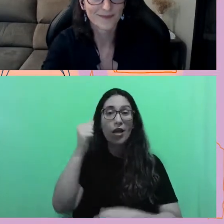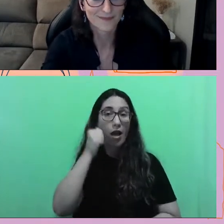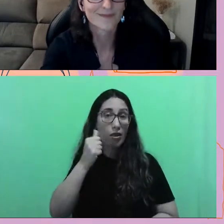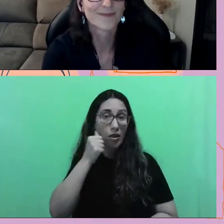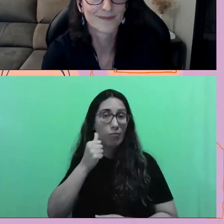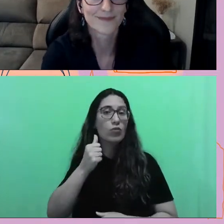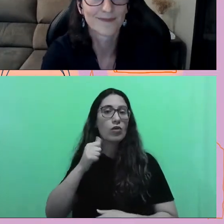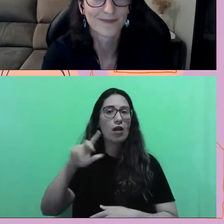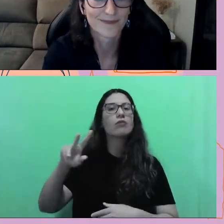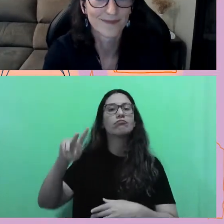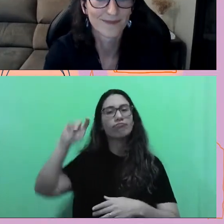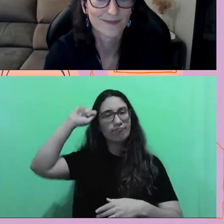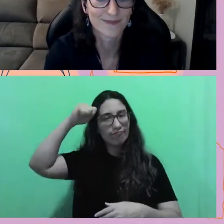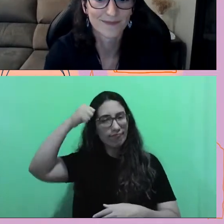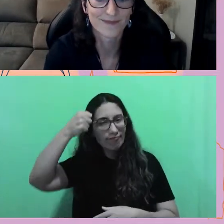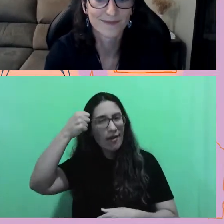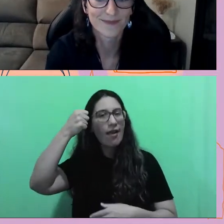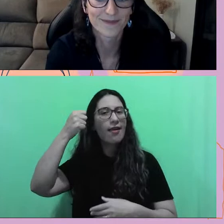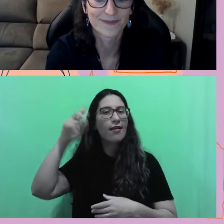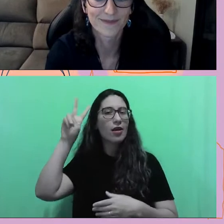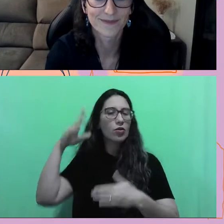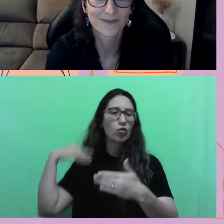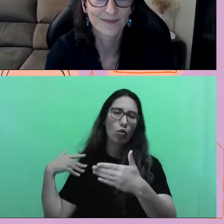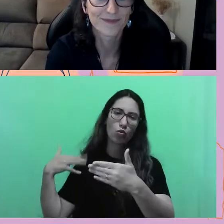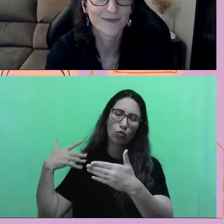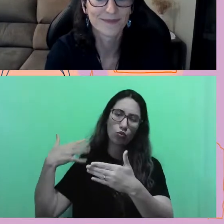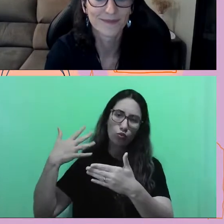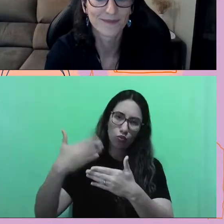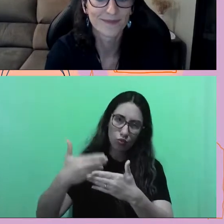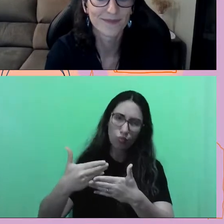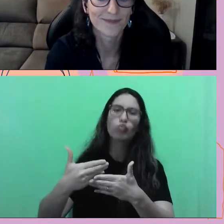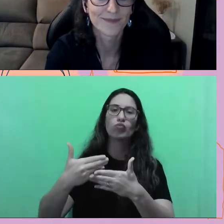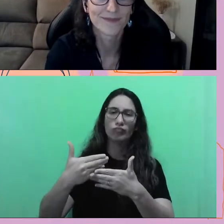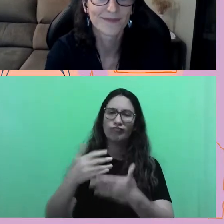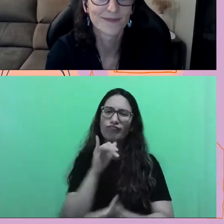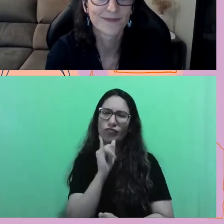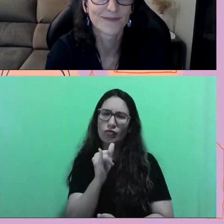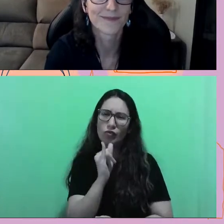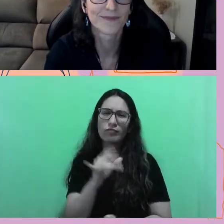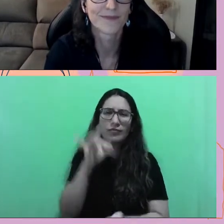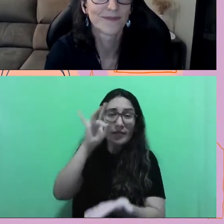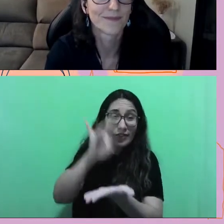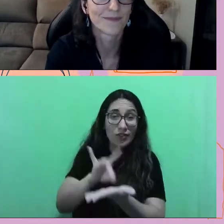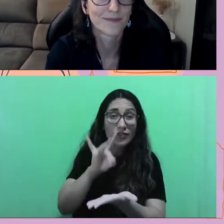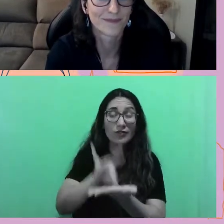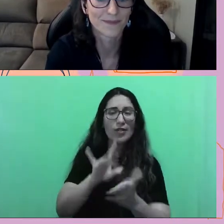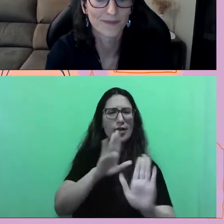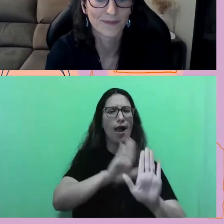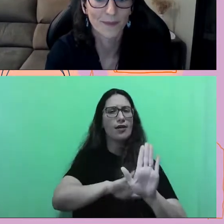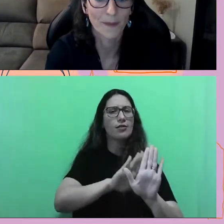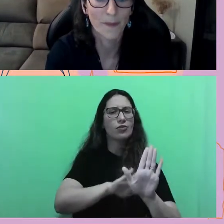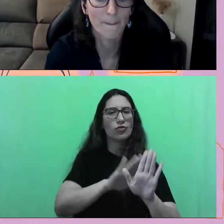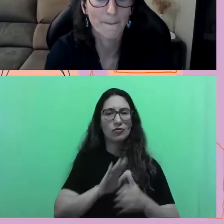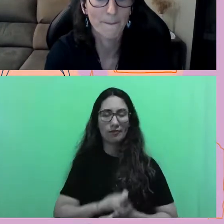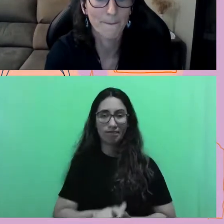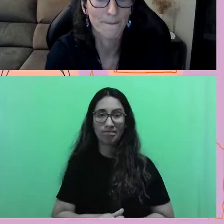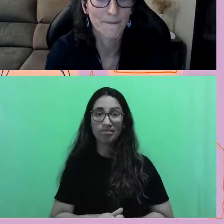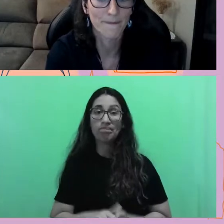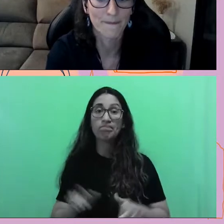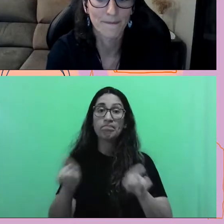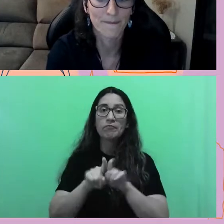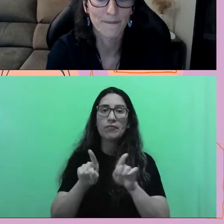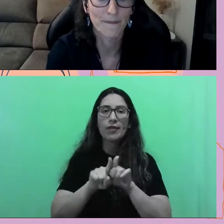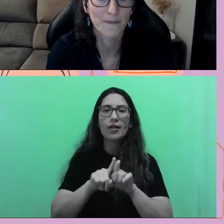preta, a história da cerveja, inclusive, né, porque, assim, ficou na